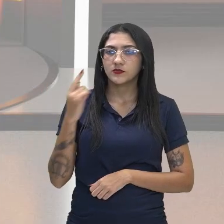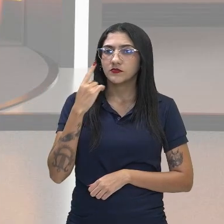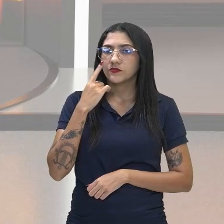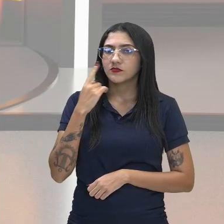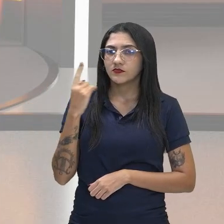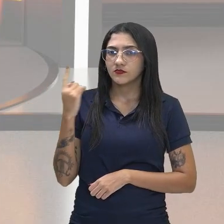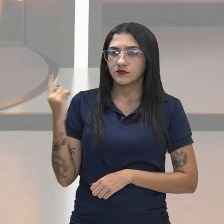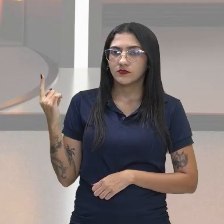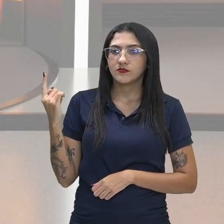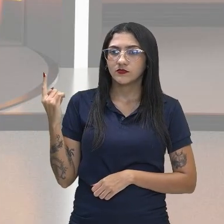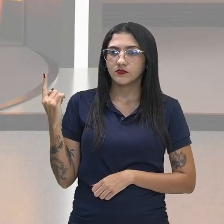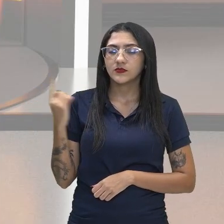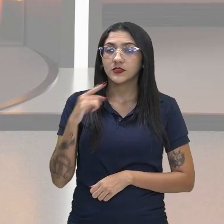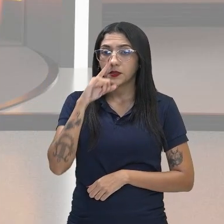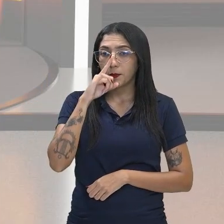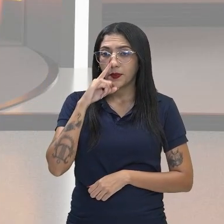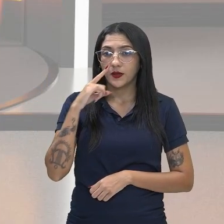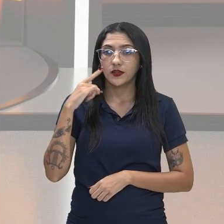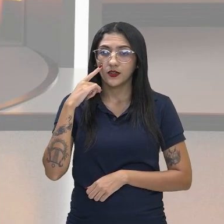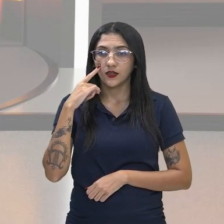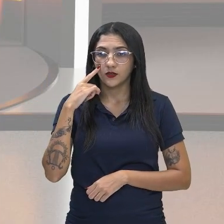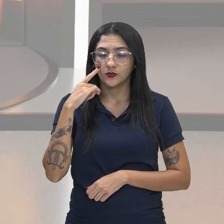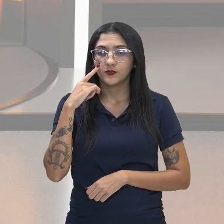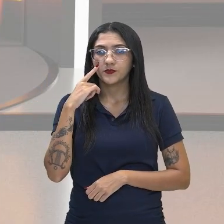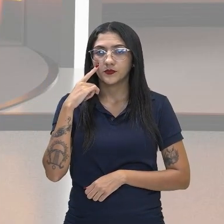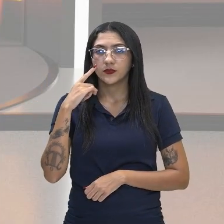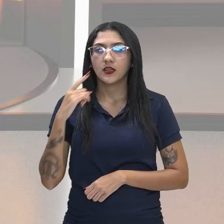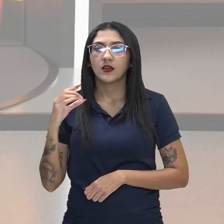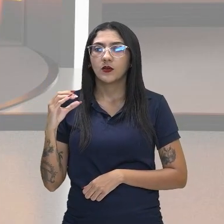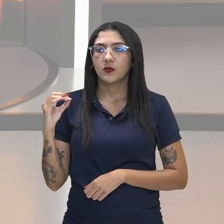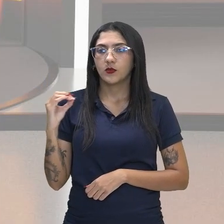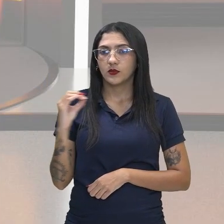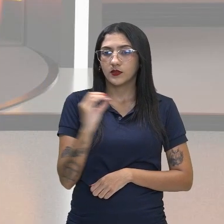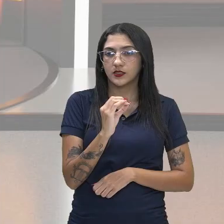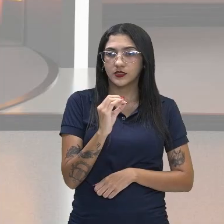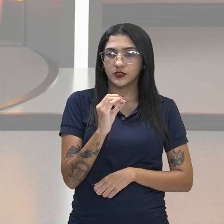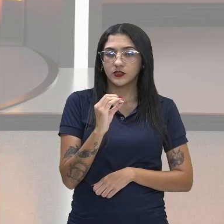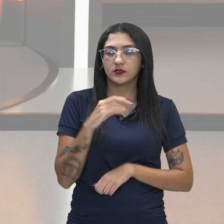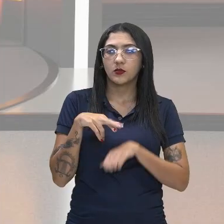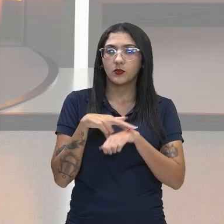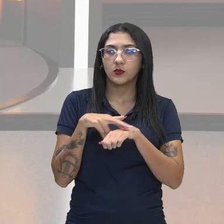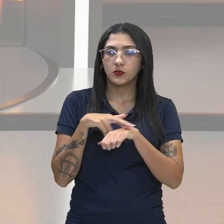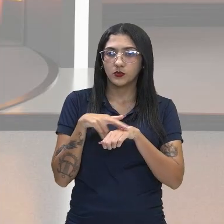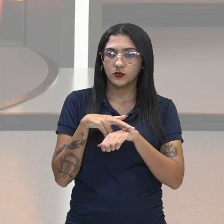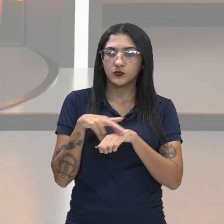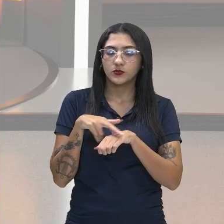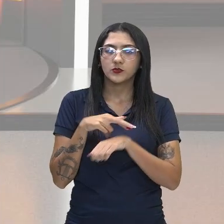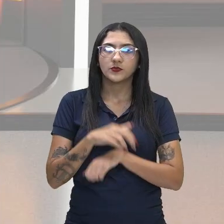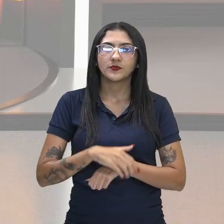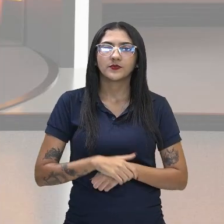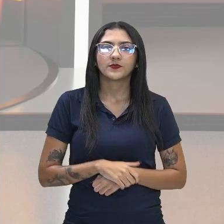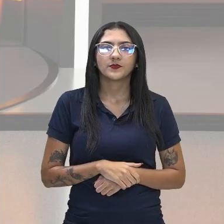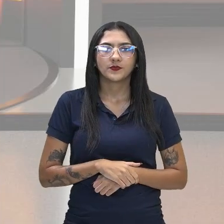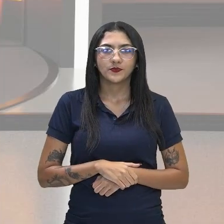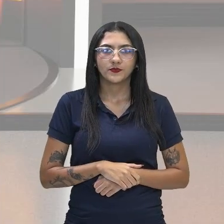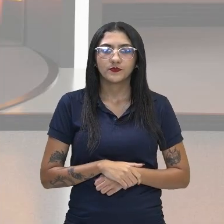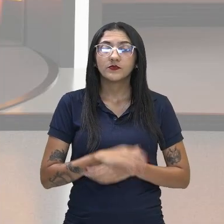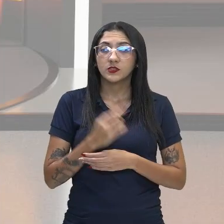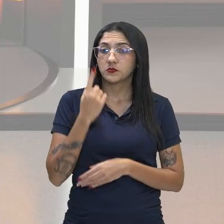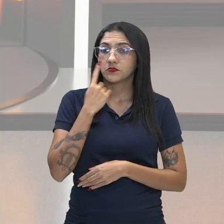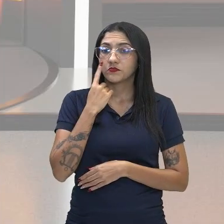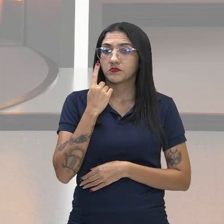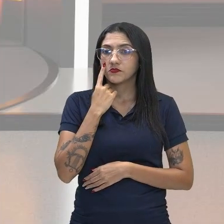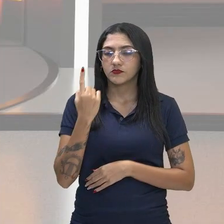está em destaque em amarelo, e essa em lilás eu tenho a oeste do meridiano. E verifiquem também que a gente tem